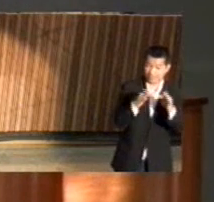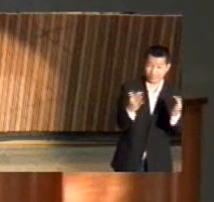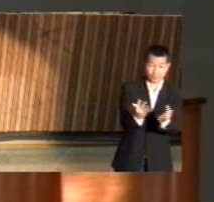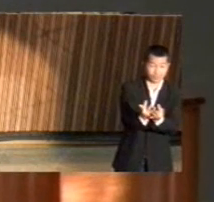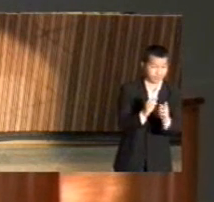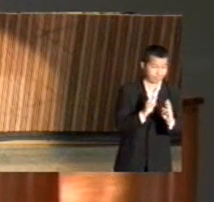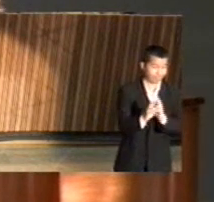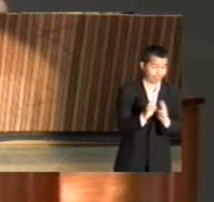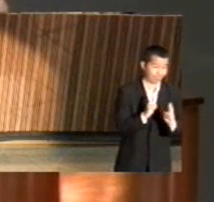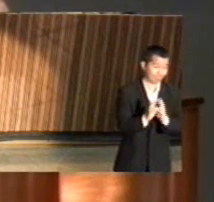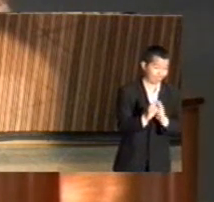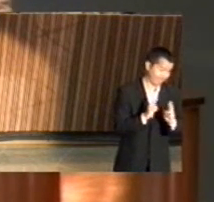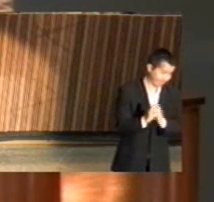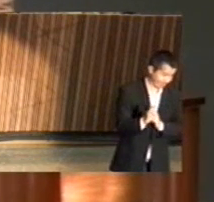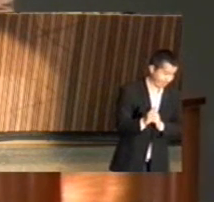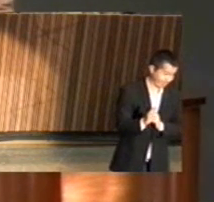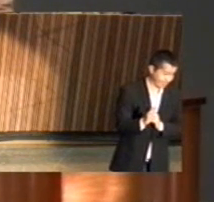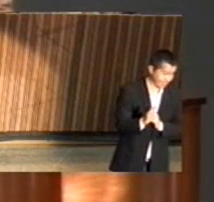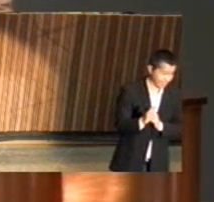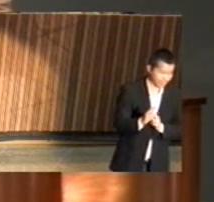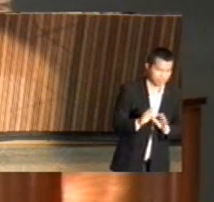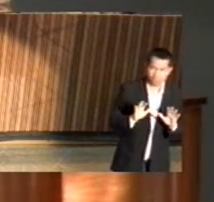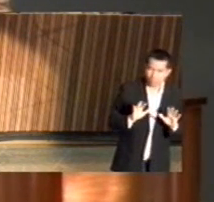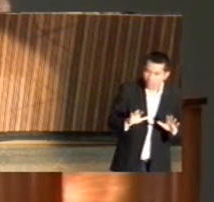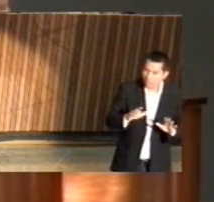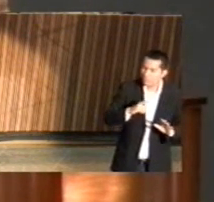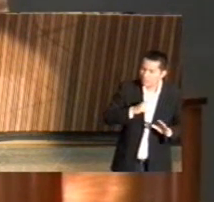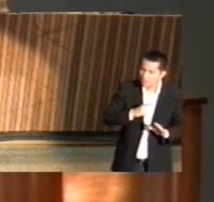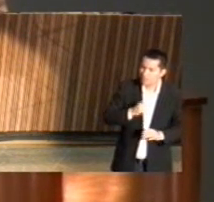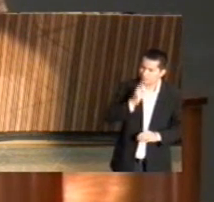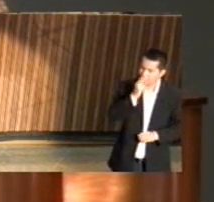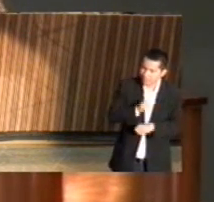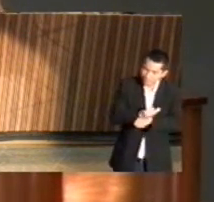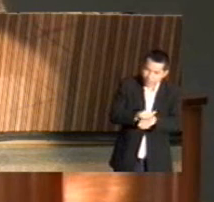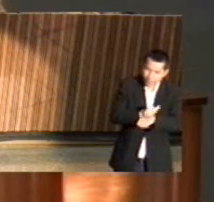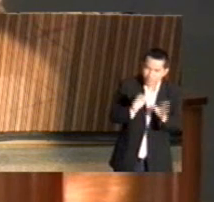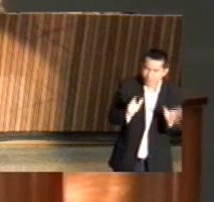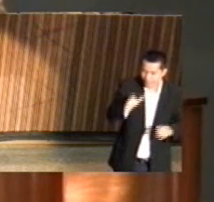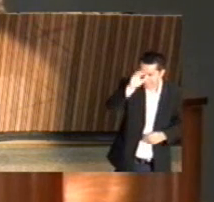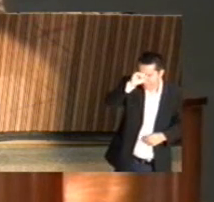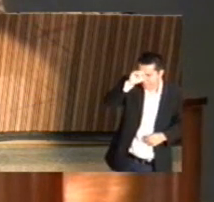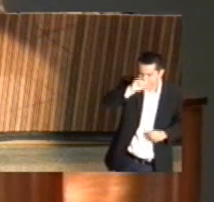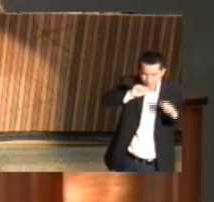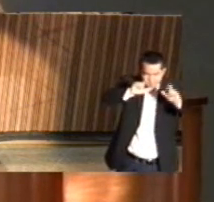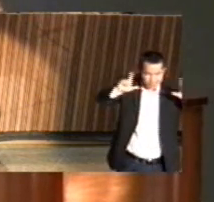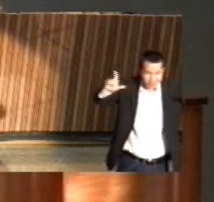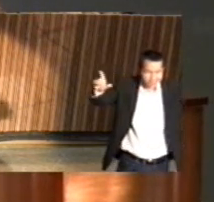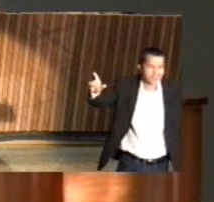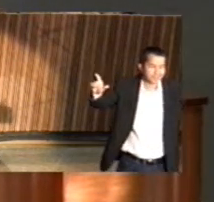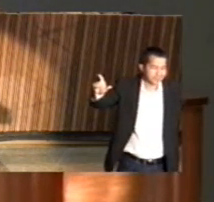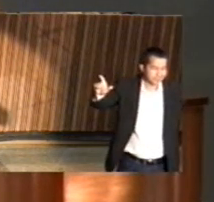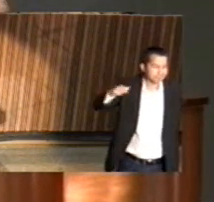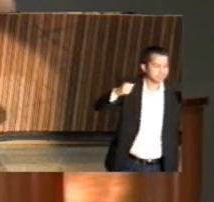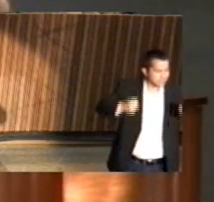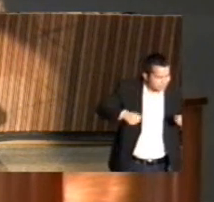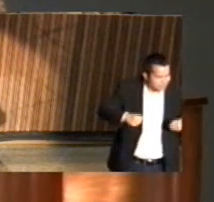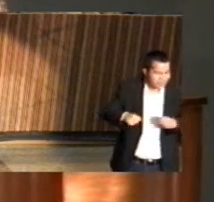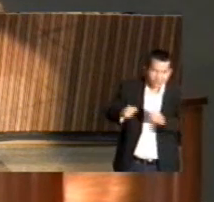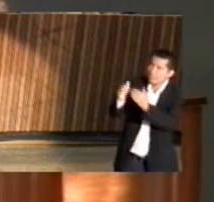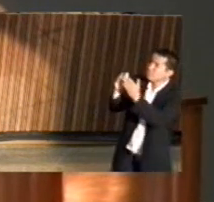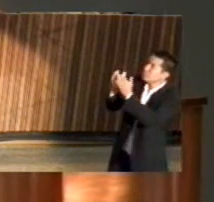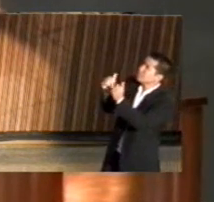nesse teste. E agora ele estava trabalhando e vai nos ensinar quais